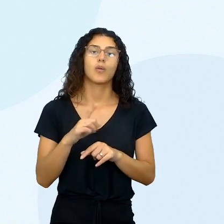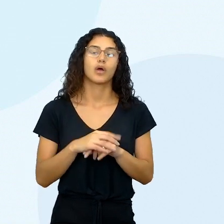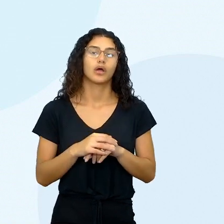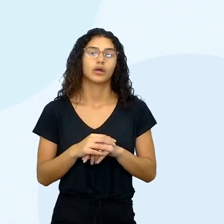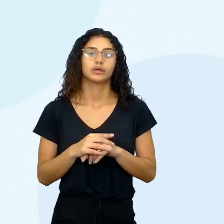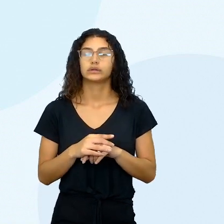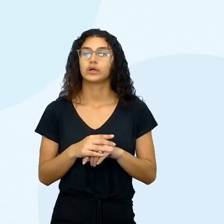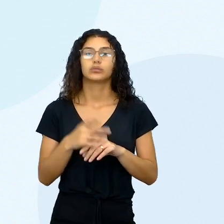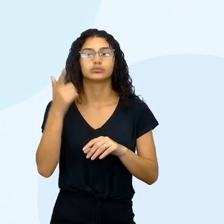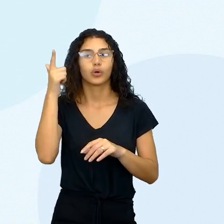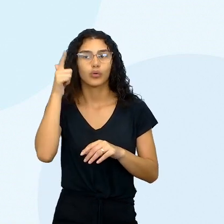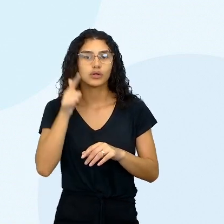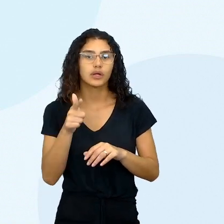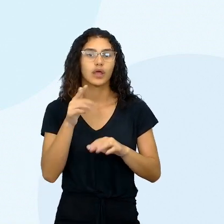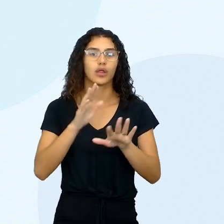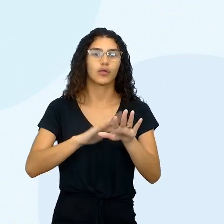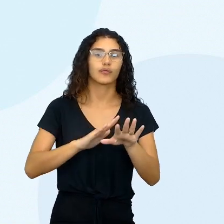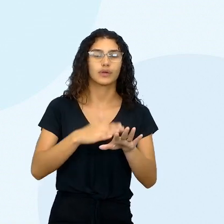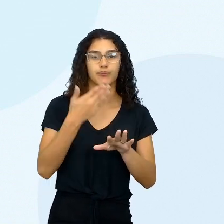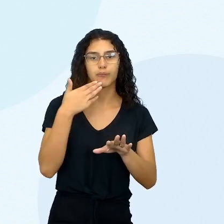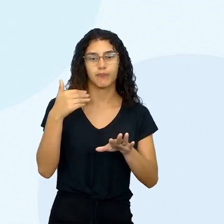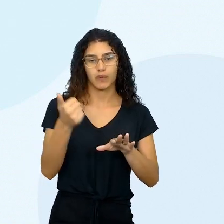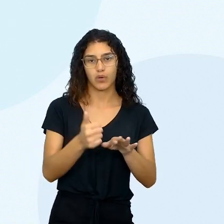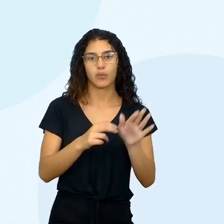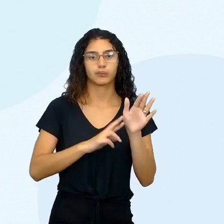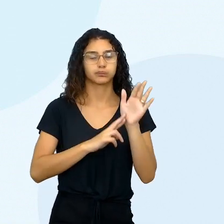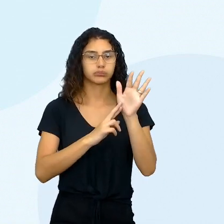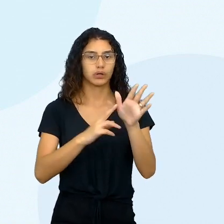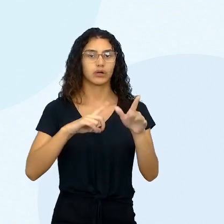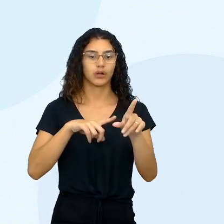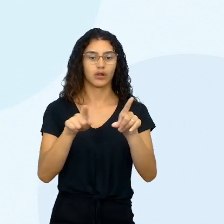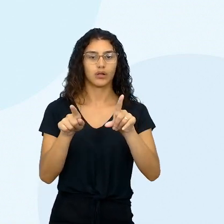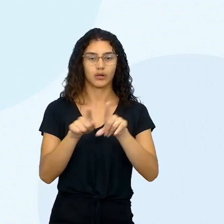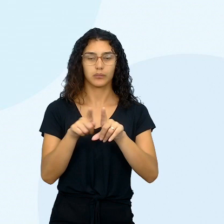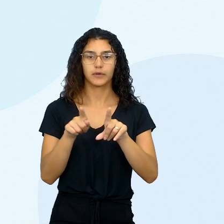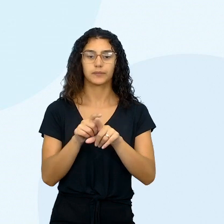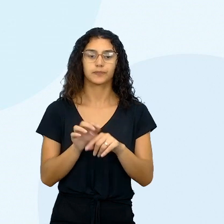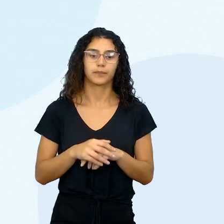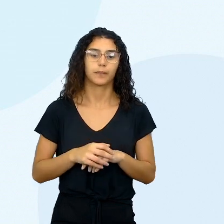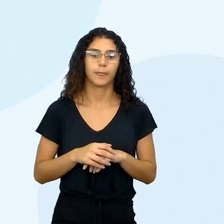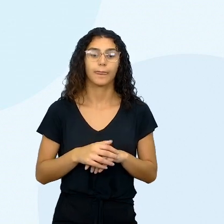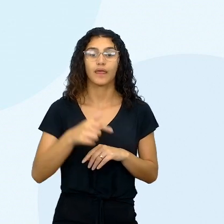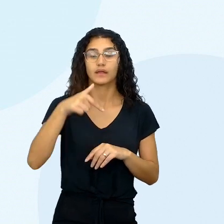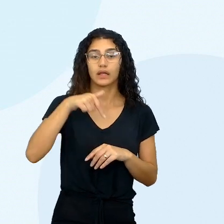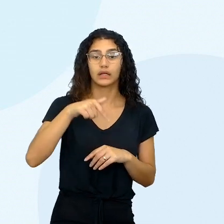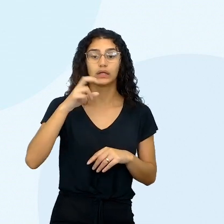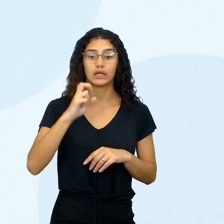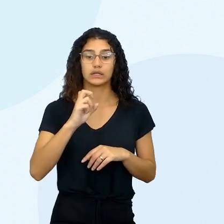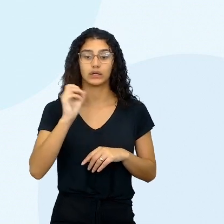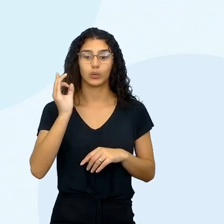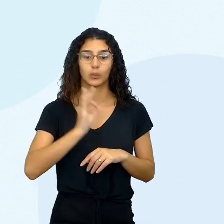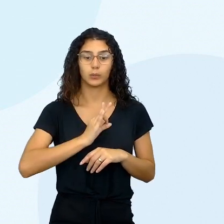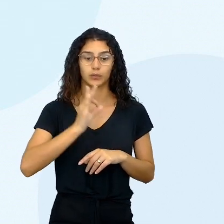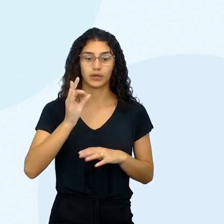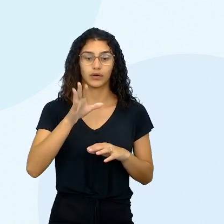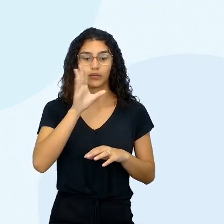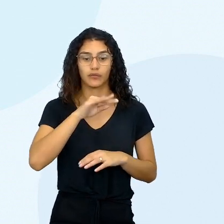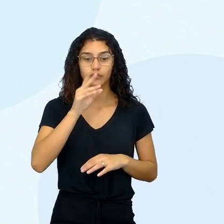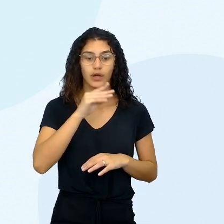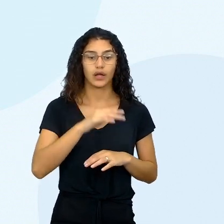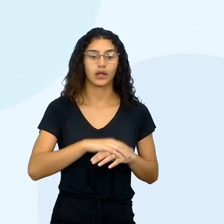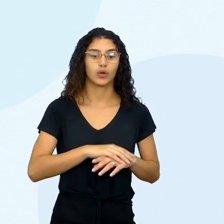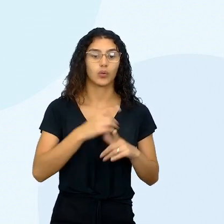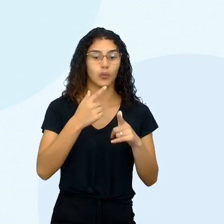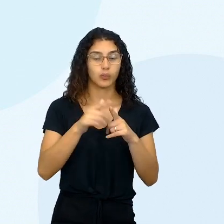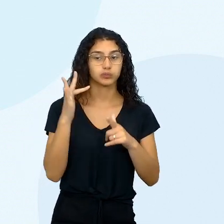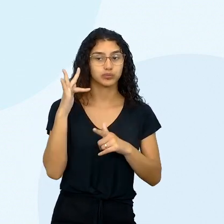adotando medidas efetivas no enfrentamento da emergência climática. e 75% afirmam que o futuro